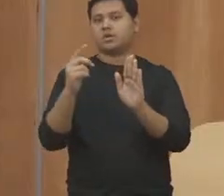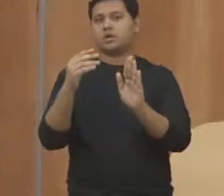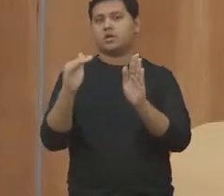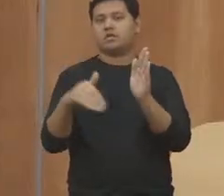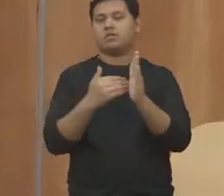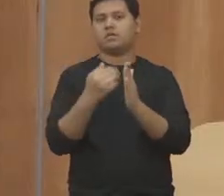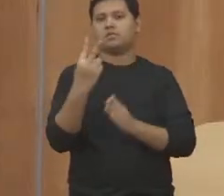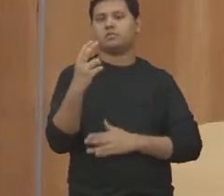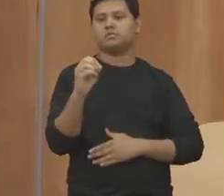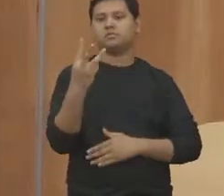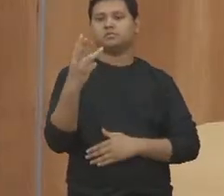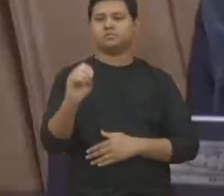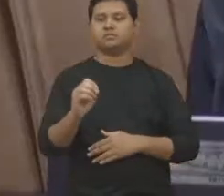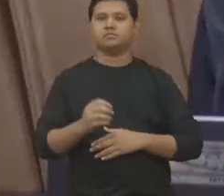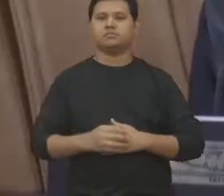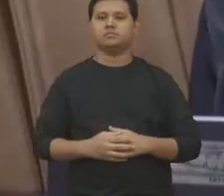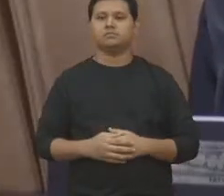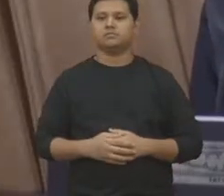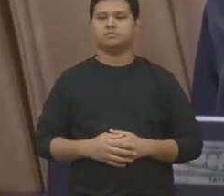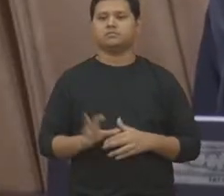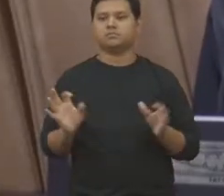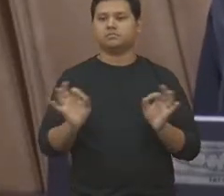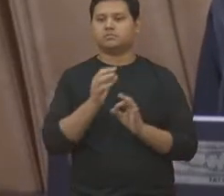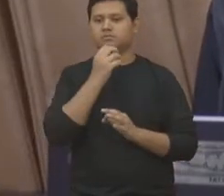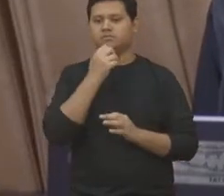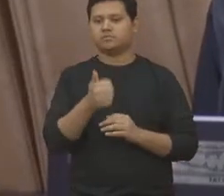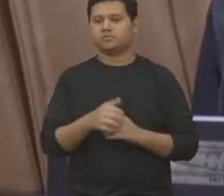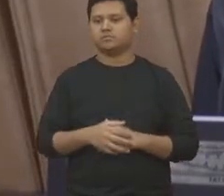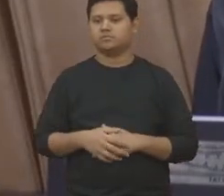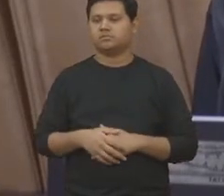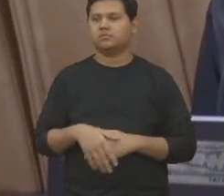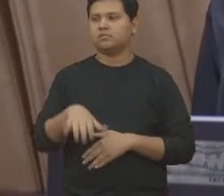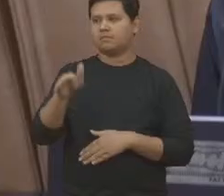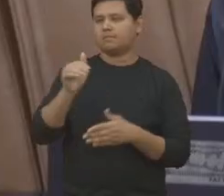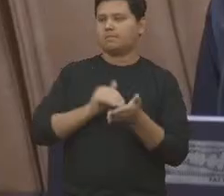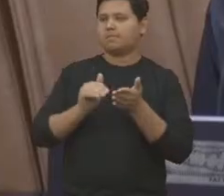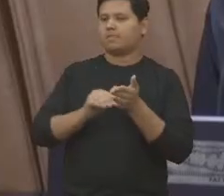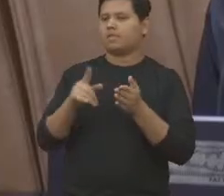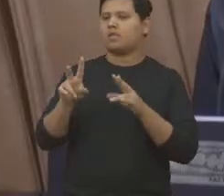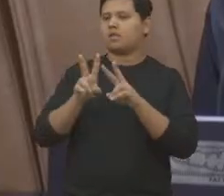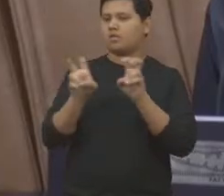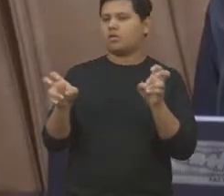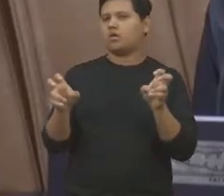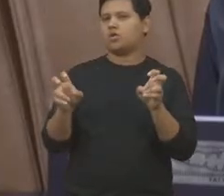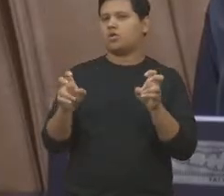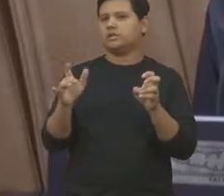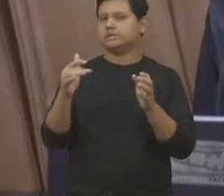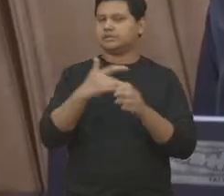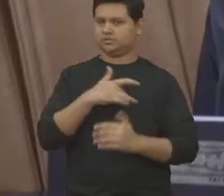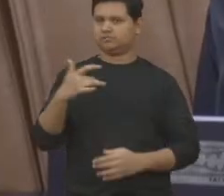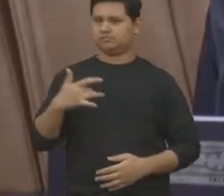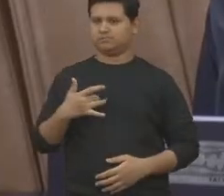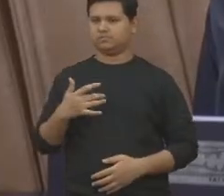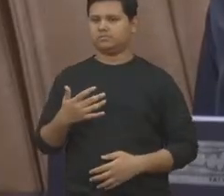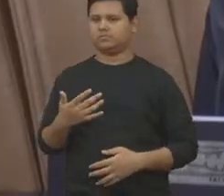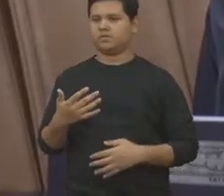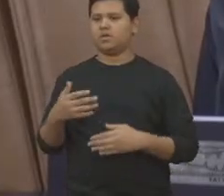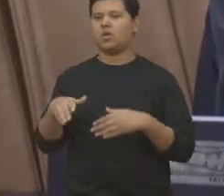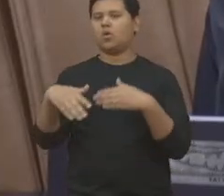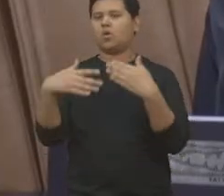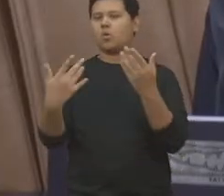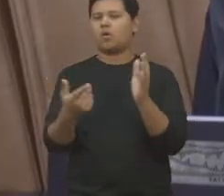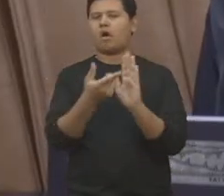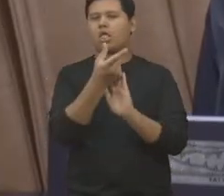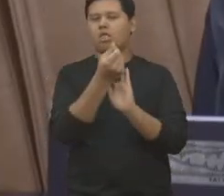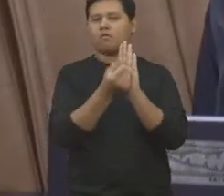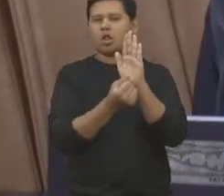2030. Ótimo. Secretário, entrando no tópico da saúde, qual o valor estimado